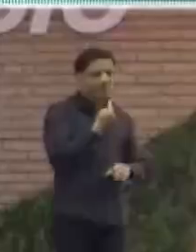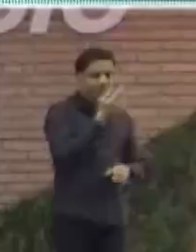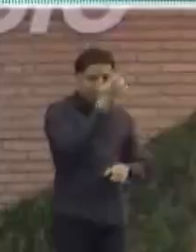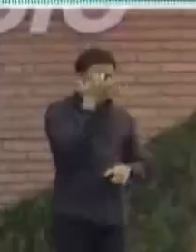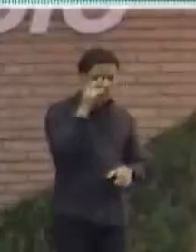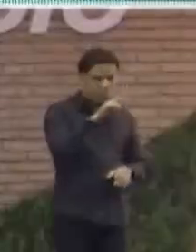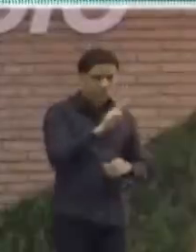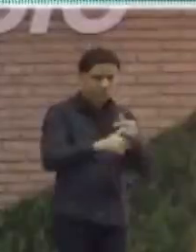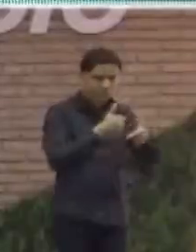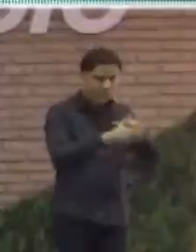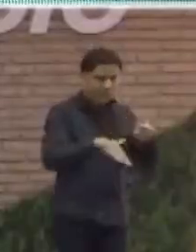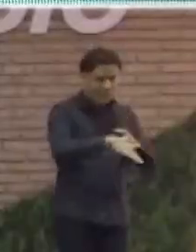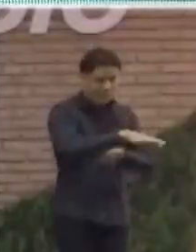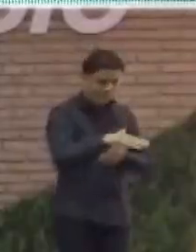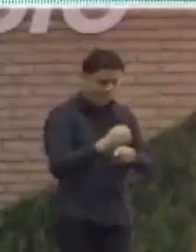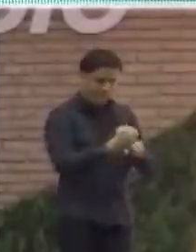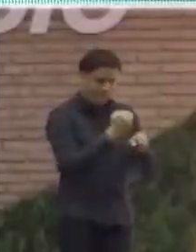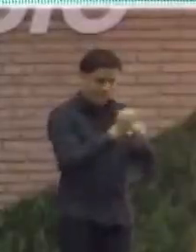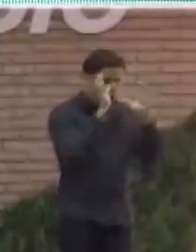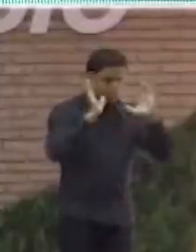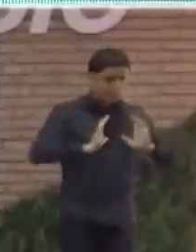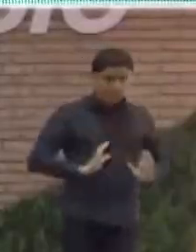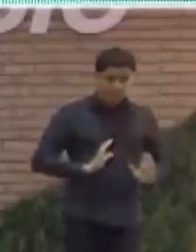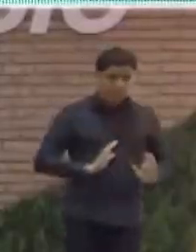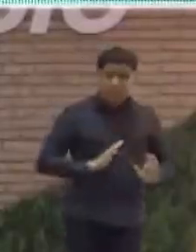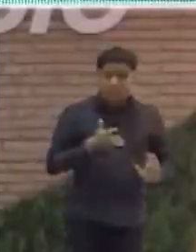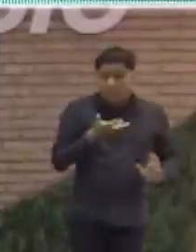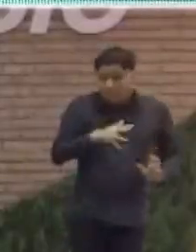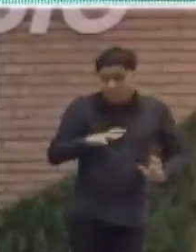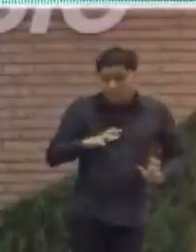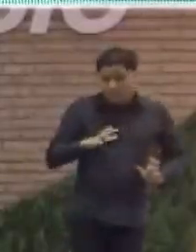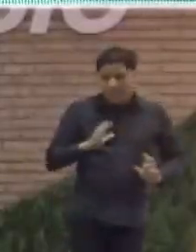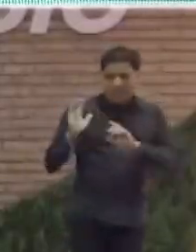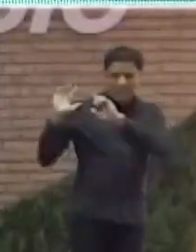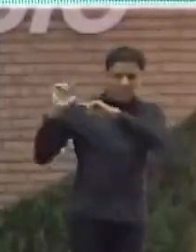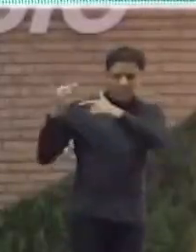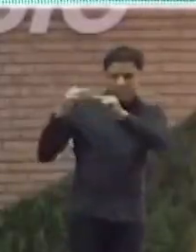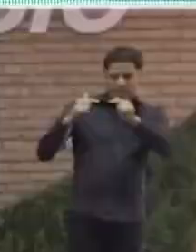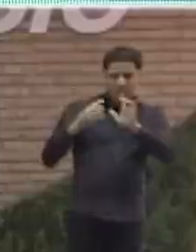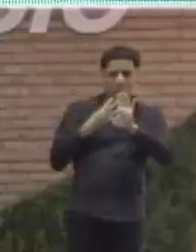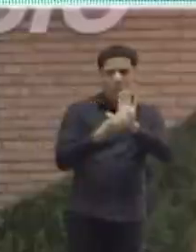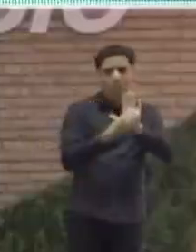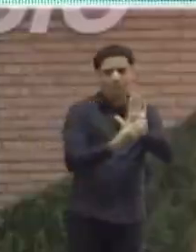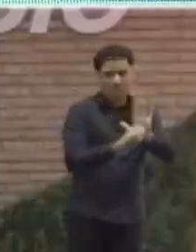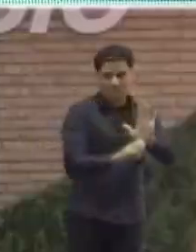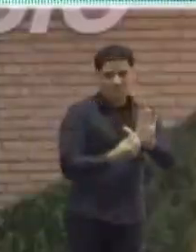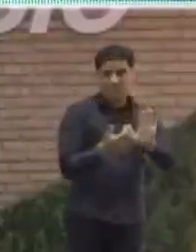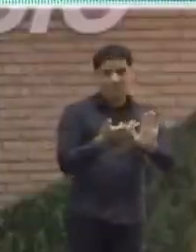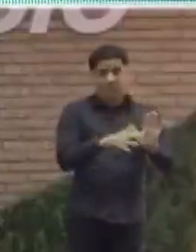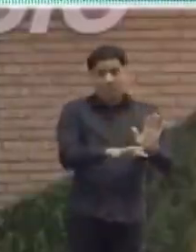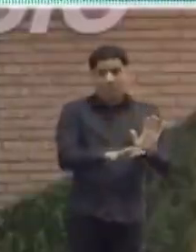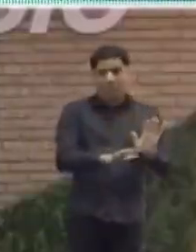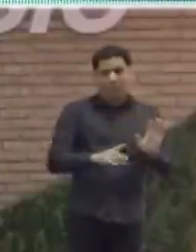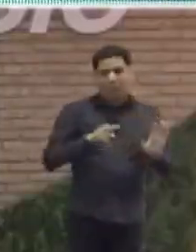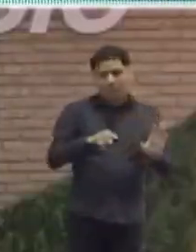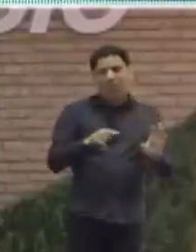trabalhe na construção civil. Precisamos desenvolver novas formas para a atração dessa mão de